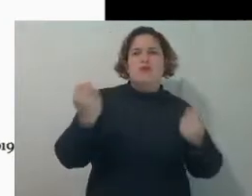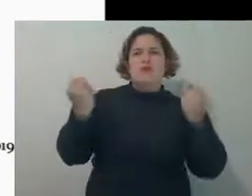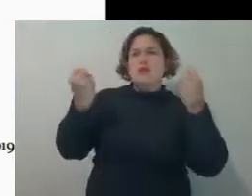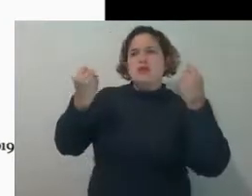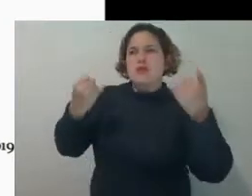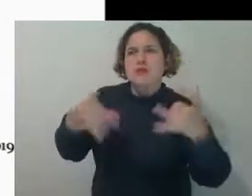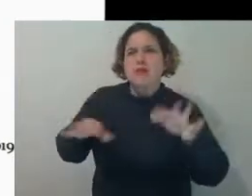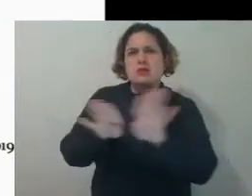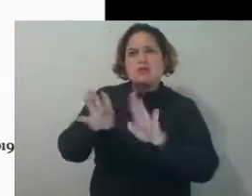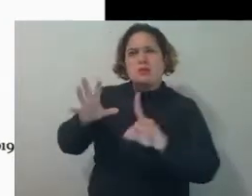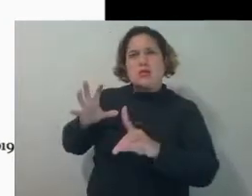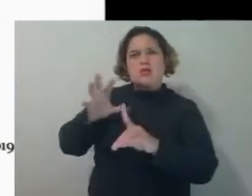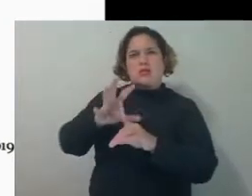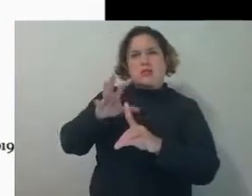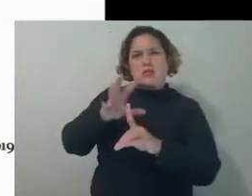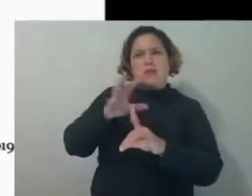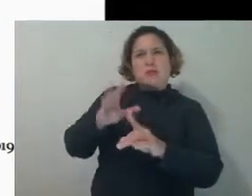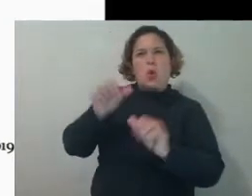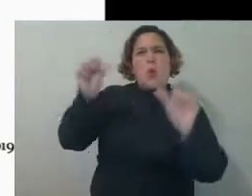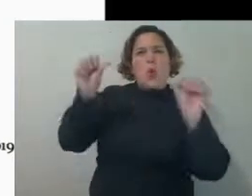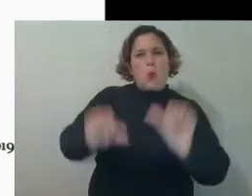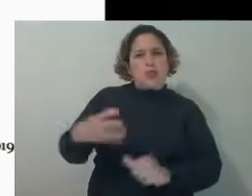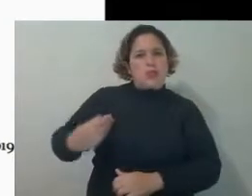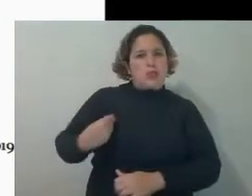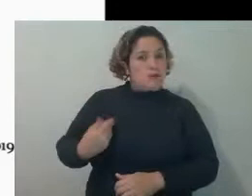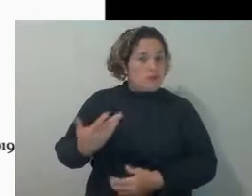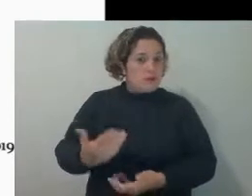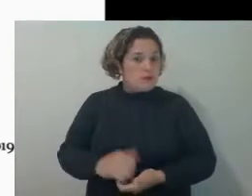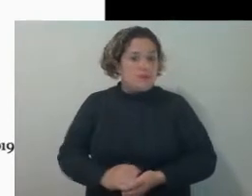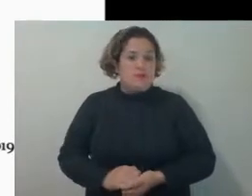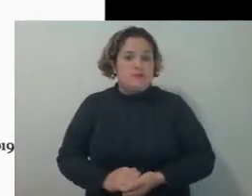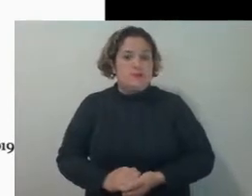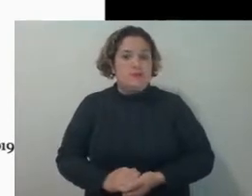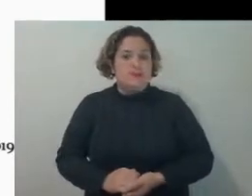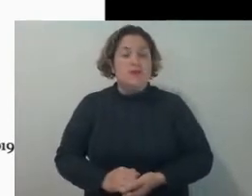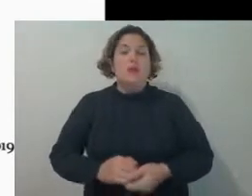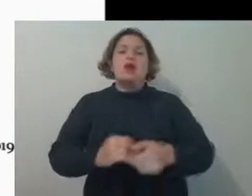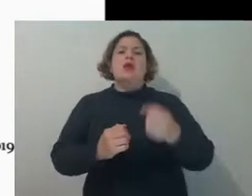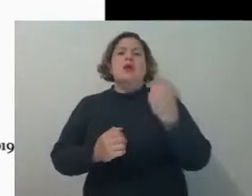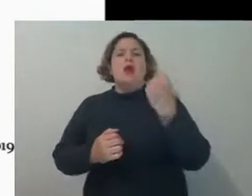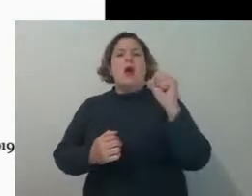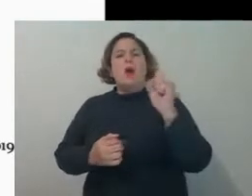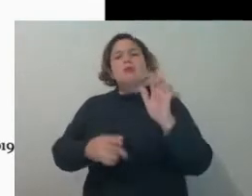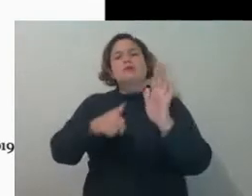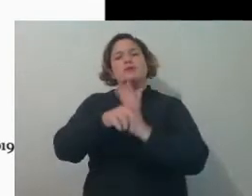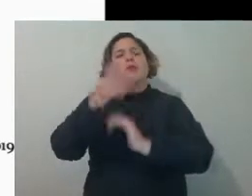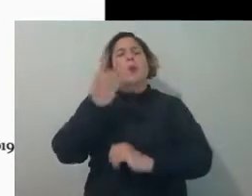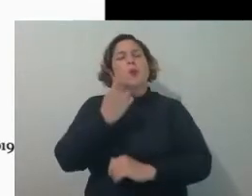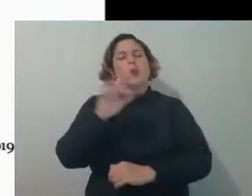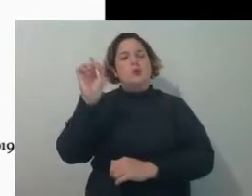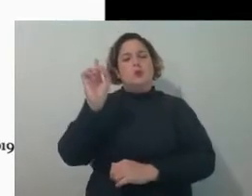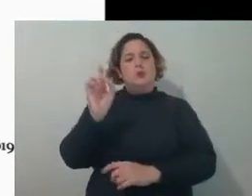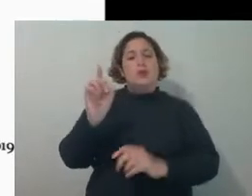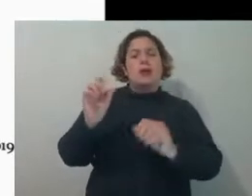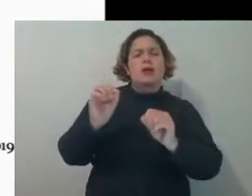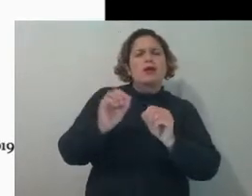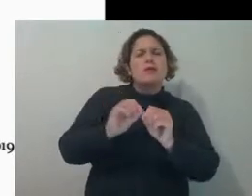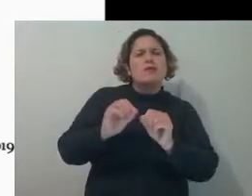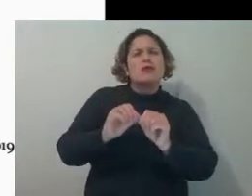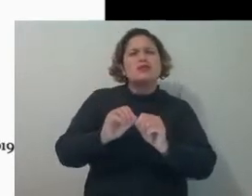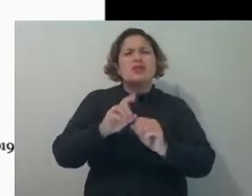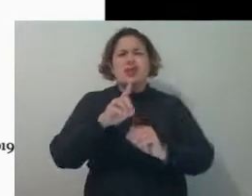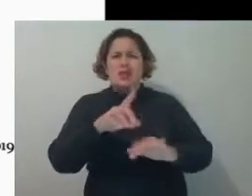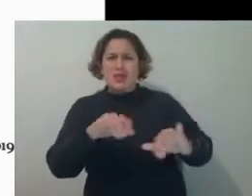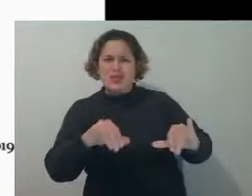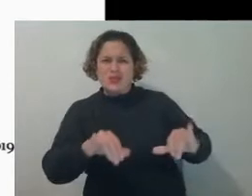o impacto negativo que foi feito. E a última questão é se o sofrimento foi